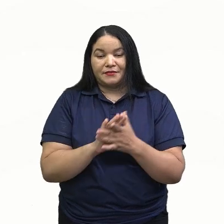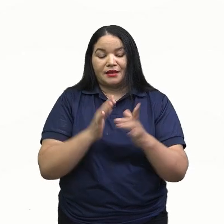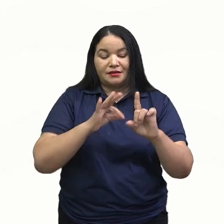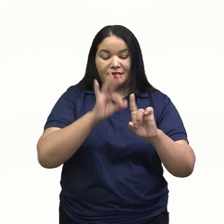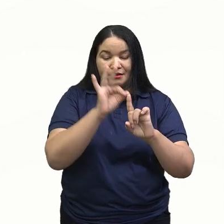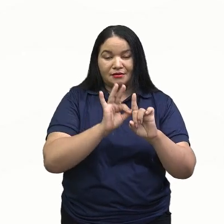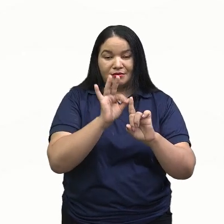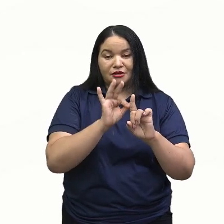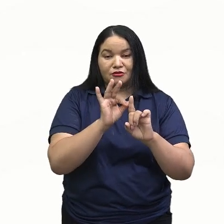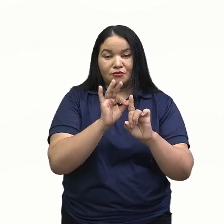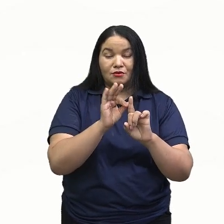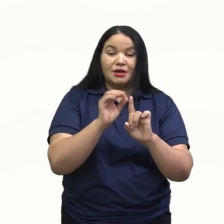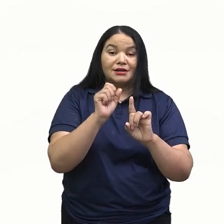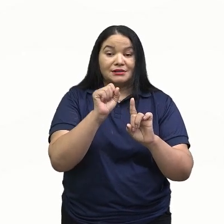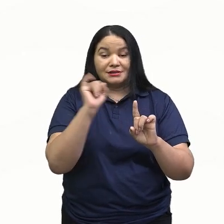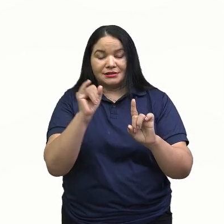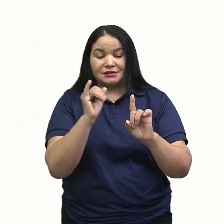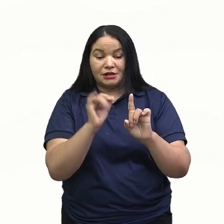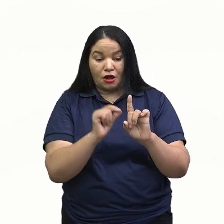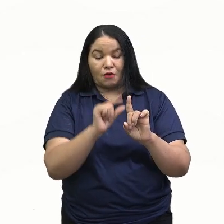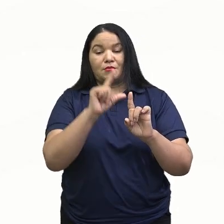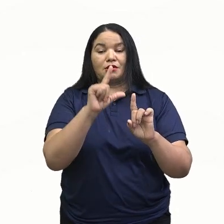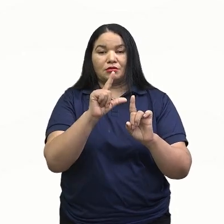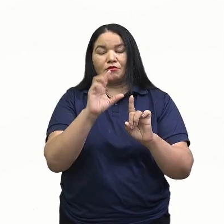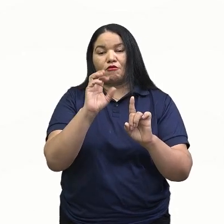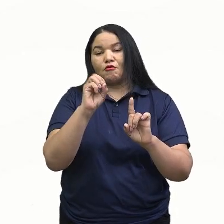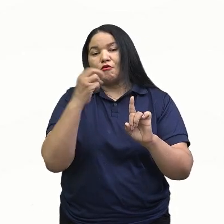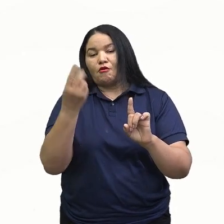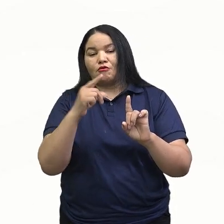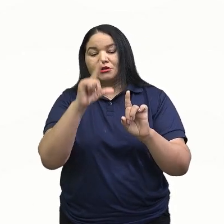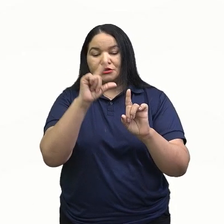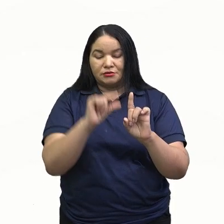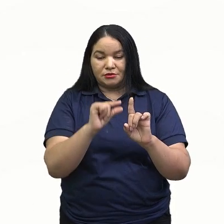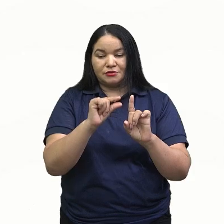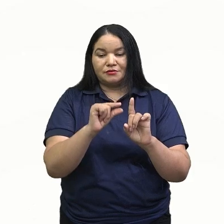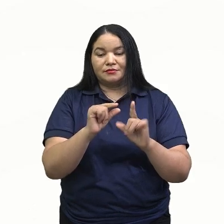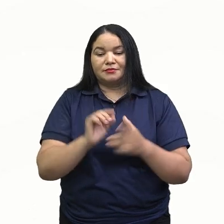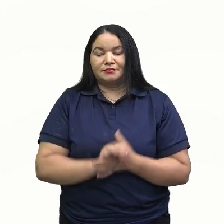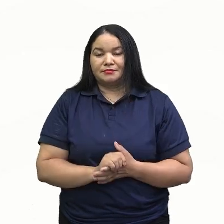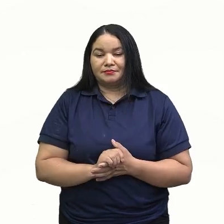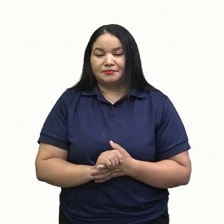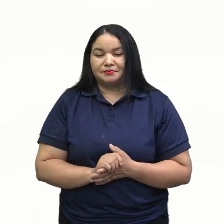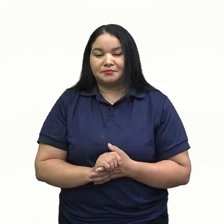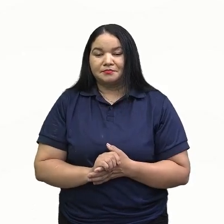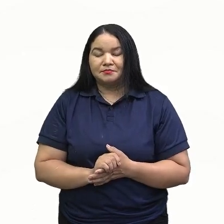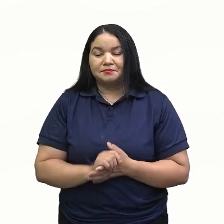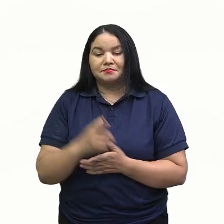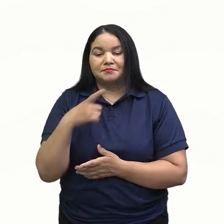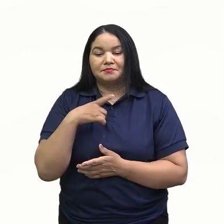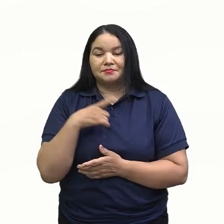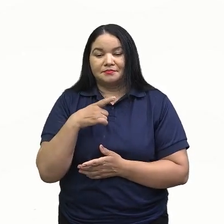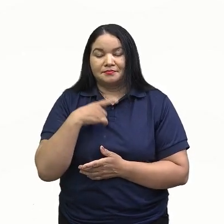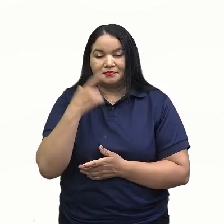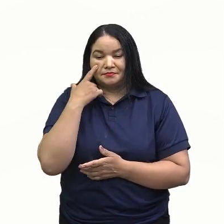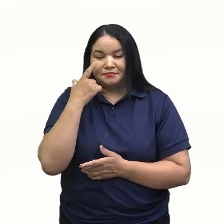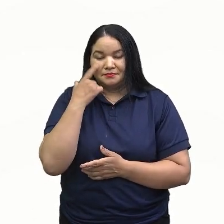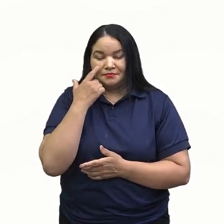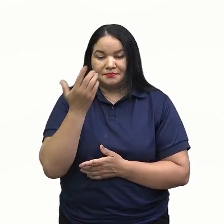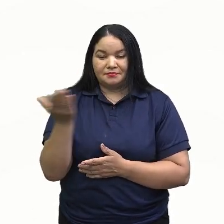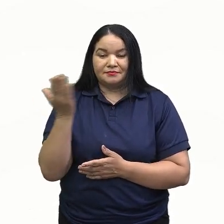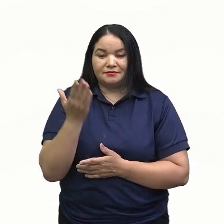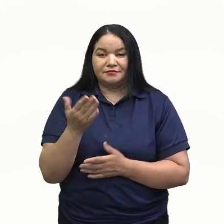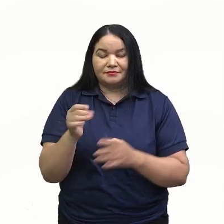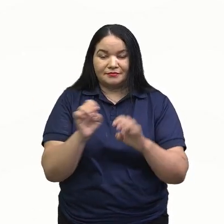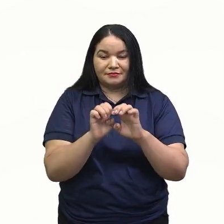aumentou ou diminuiu entre essas duas medições. Aí você tem aqui, ó, qual é a